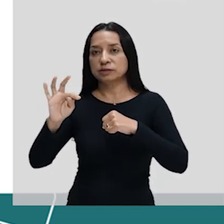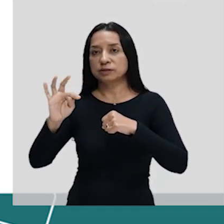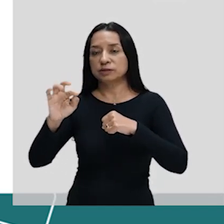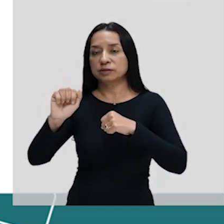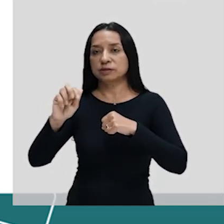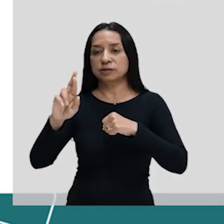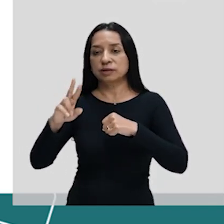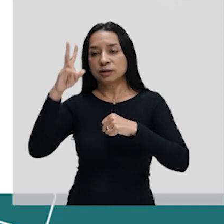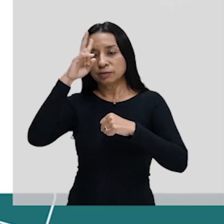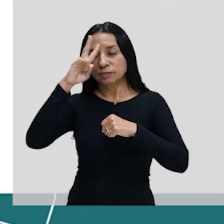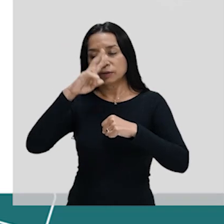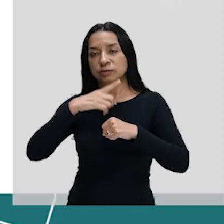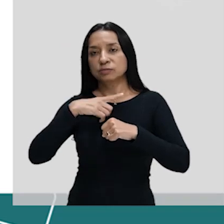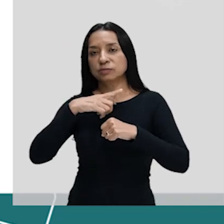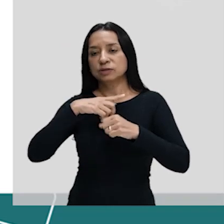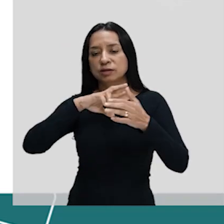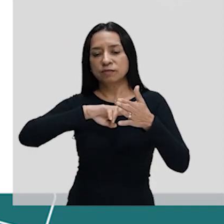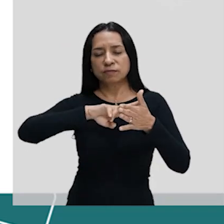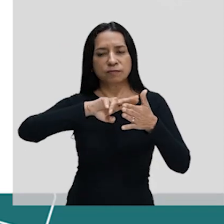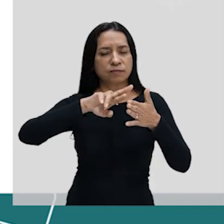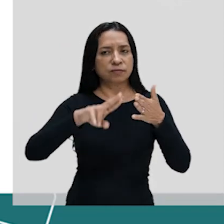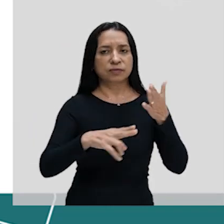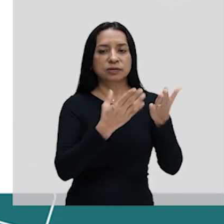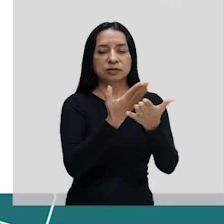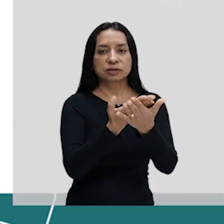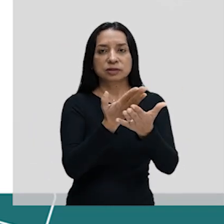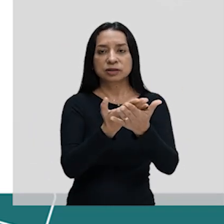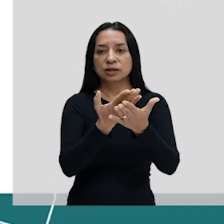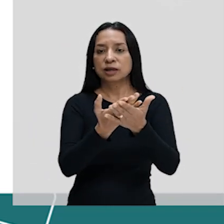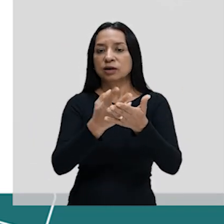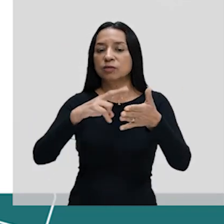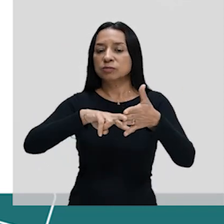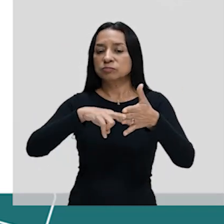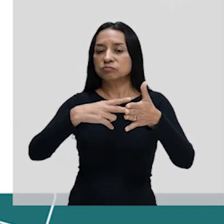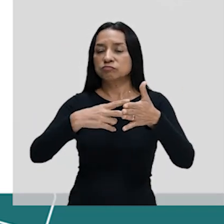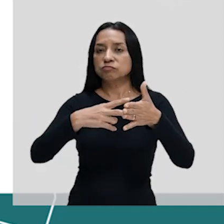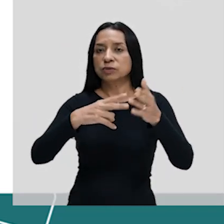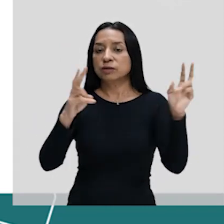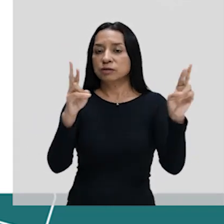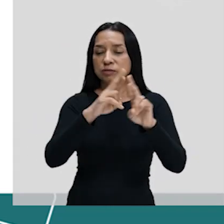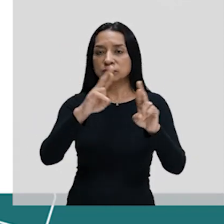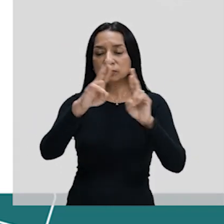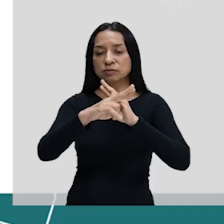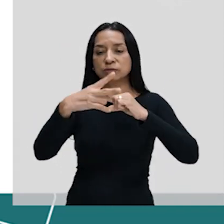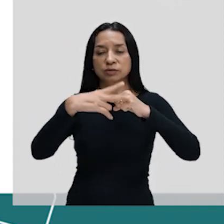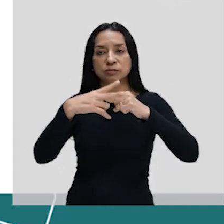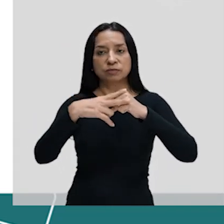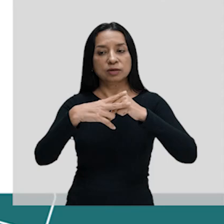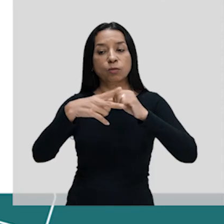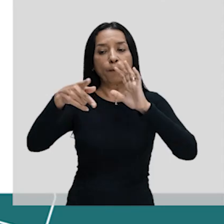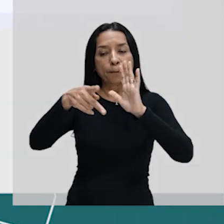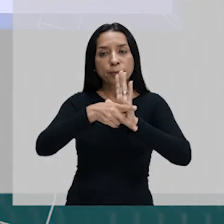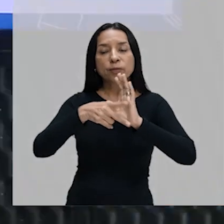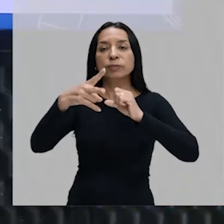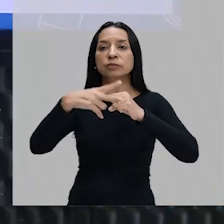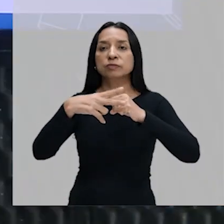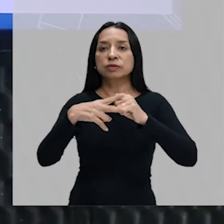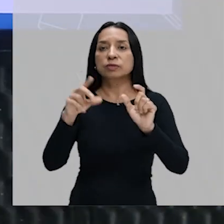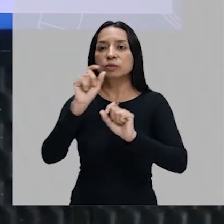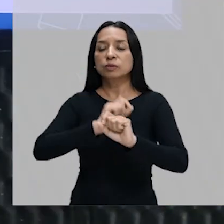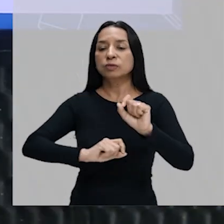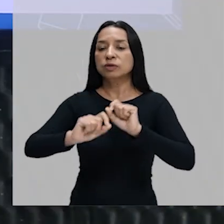diversas aulas, tá, sobre verbos, especificamente verbo. Então, o que nós vamos ver